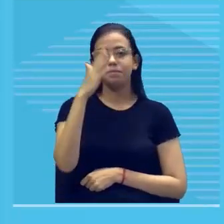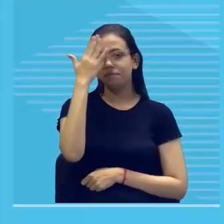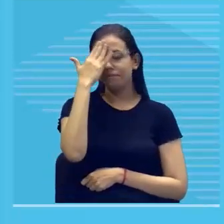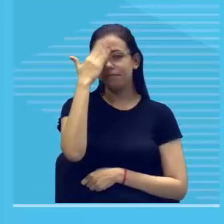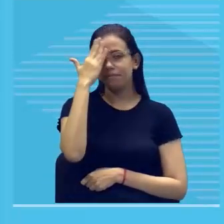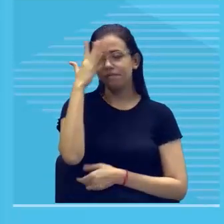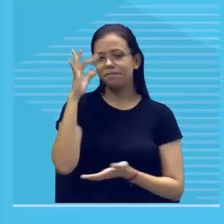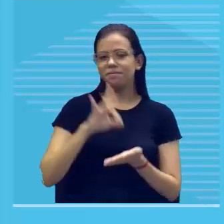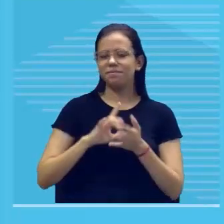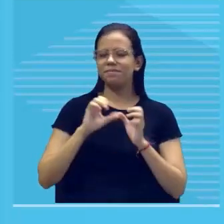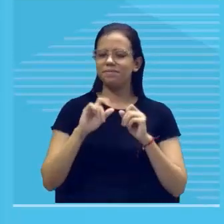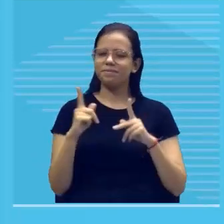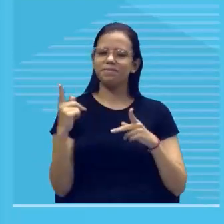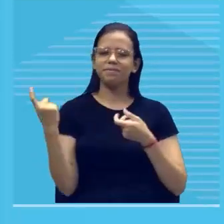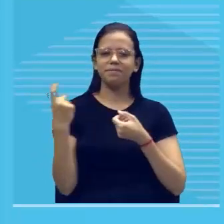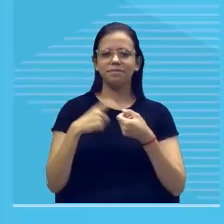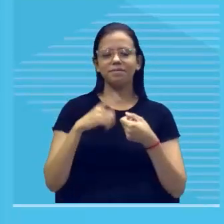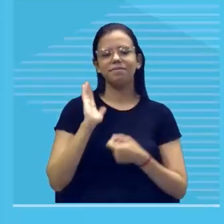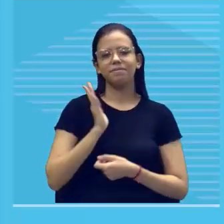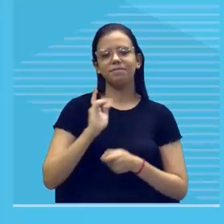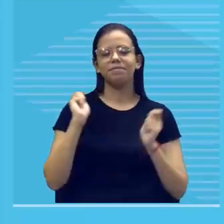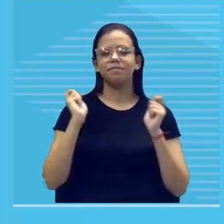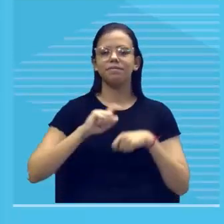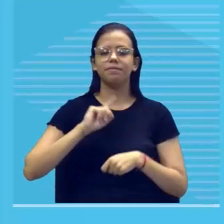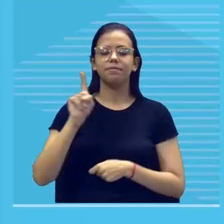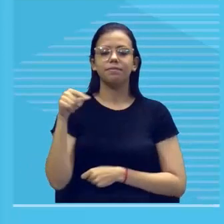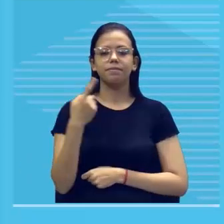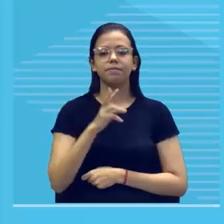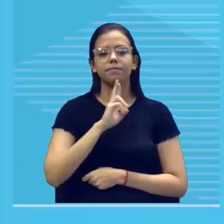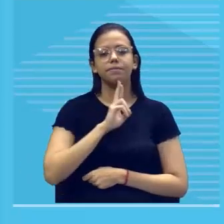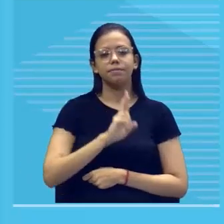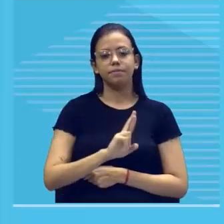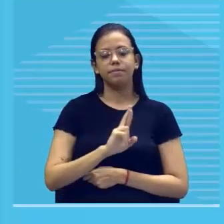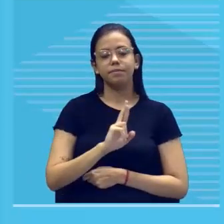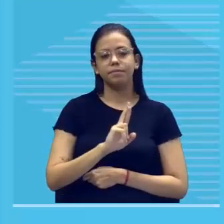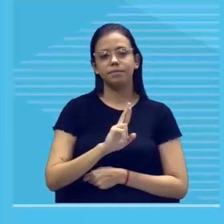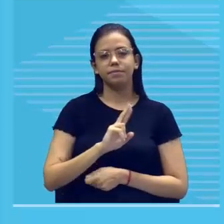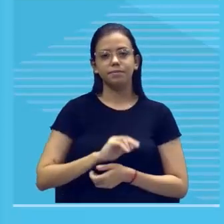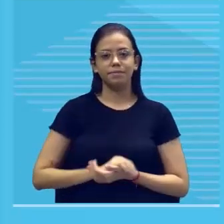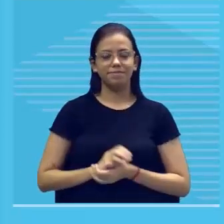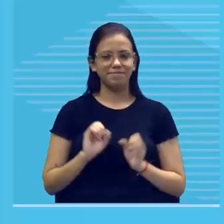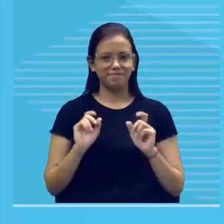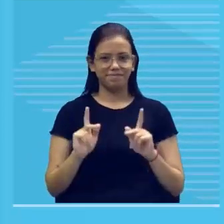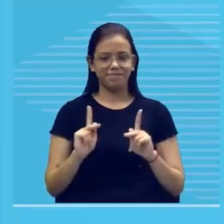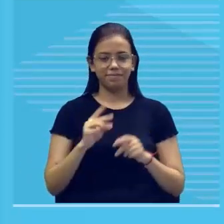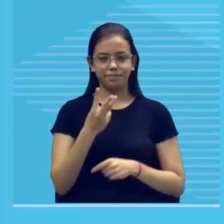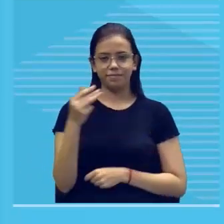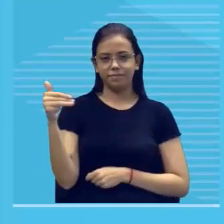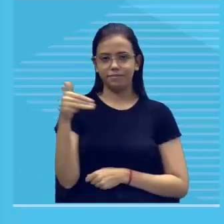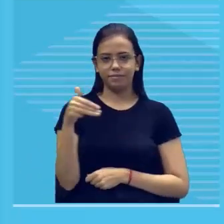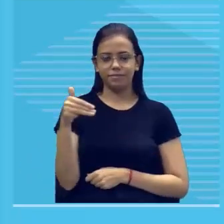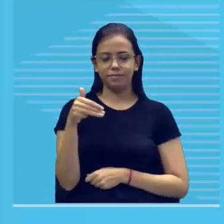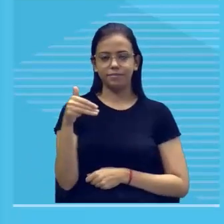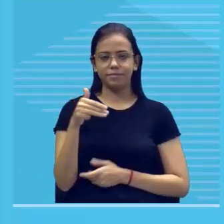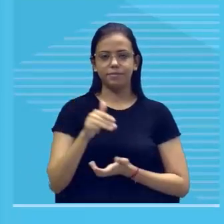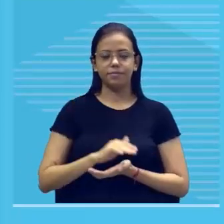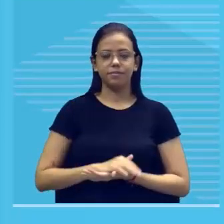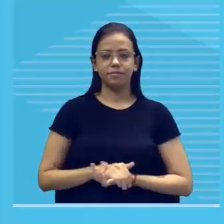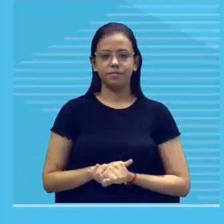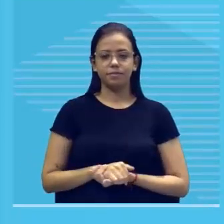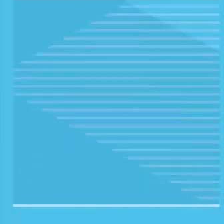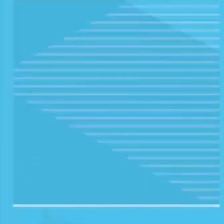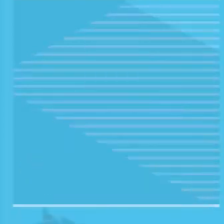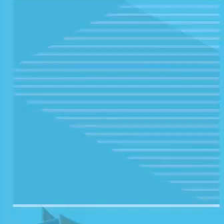mesmo volto já já para a gente fazer a nossa solução bacana três minutos aí produção